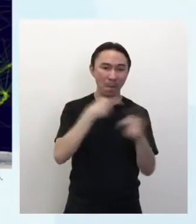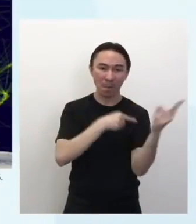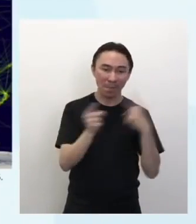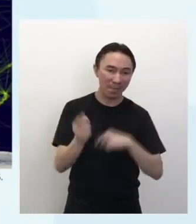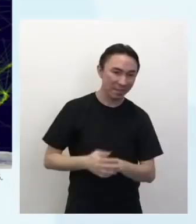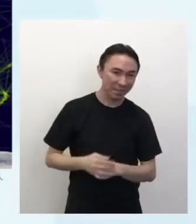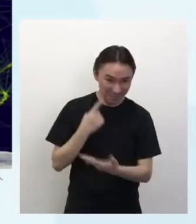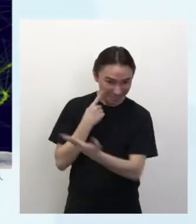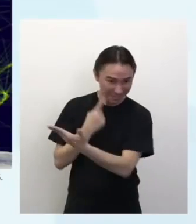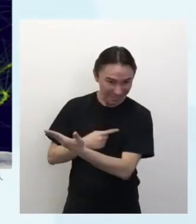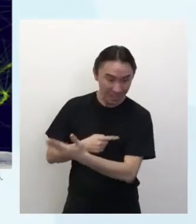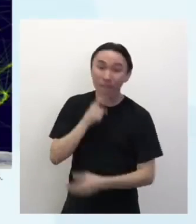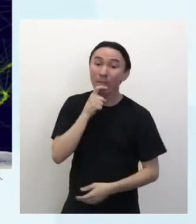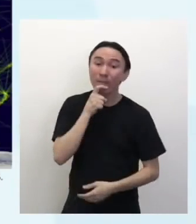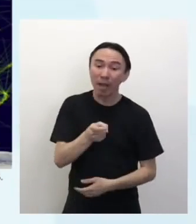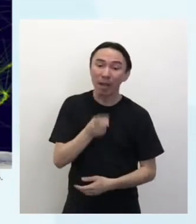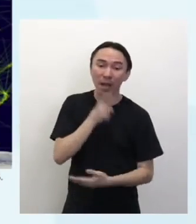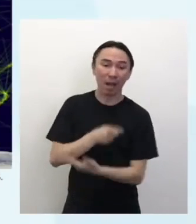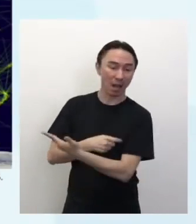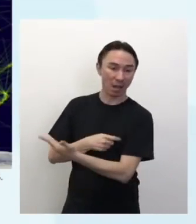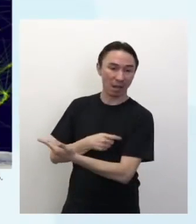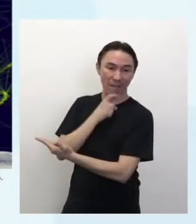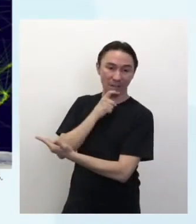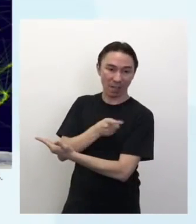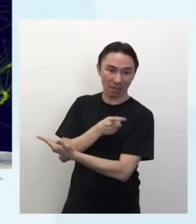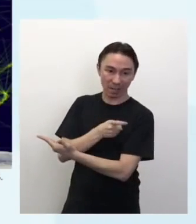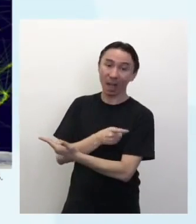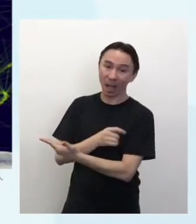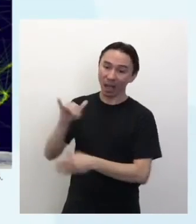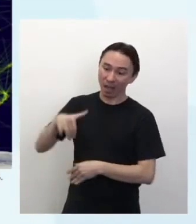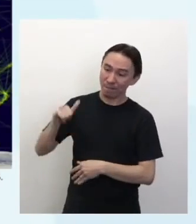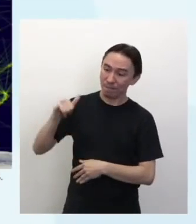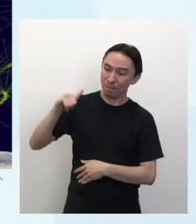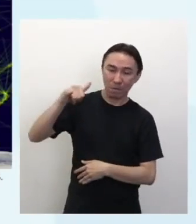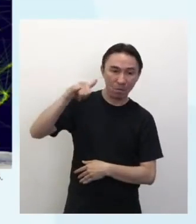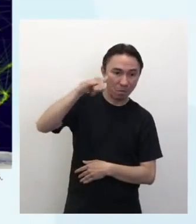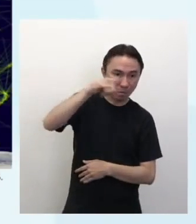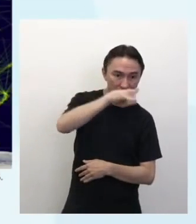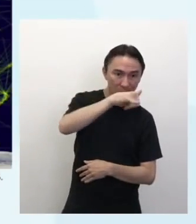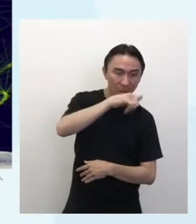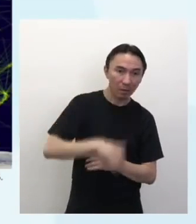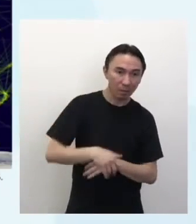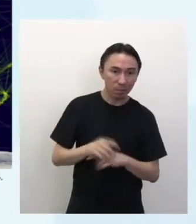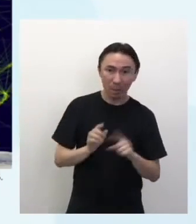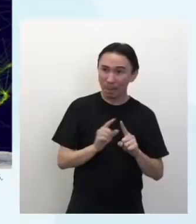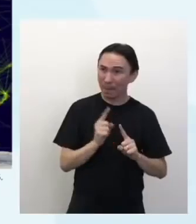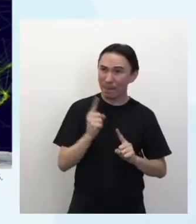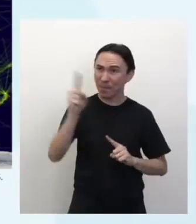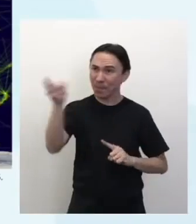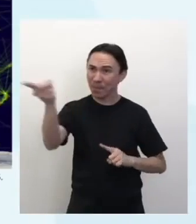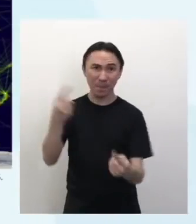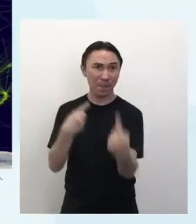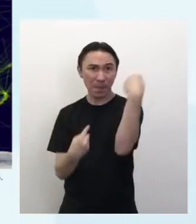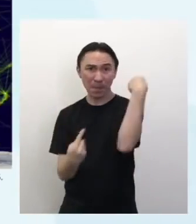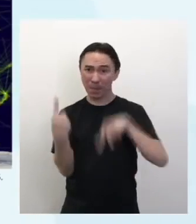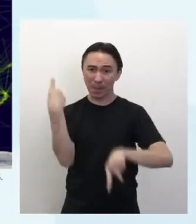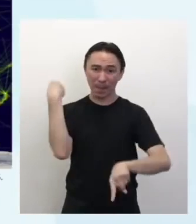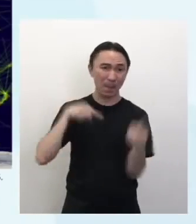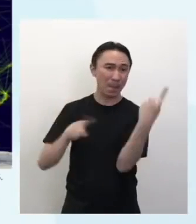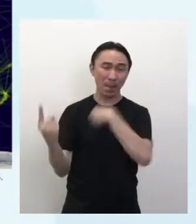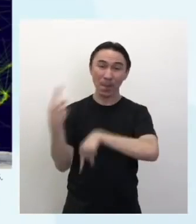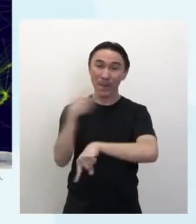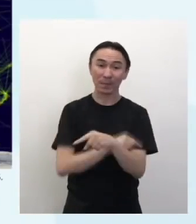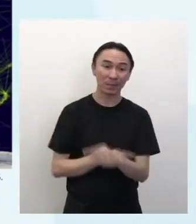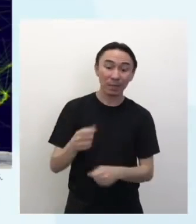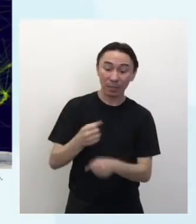quanto se viaja isso de avião, hein, entre os continentes, isso em 2009. Né? Imagina hoje se a gente apresentar um